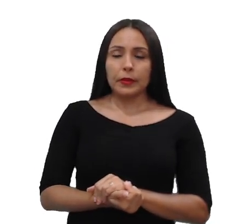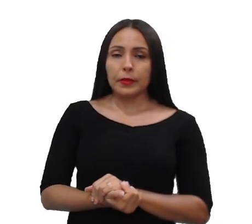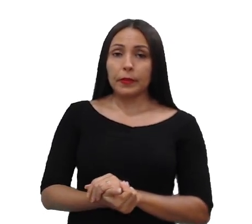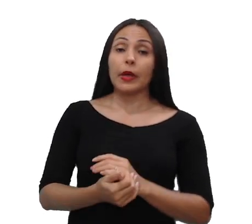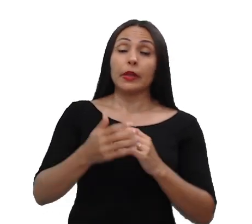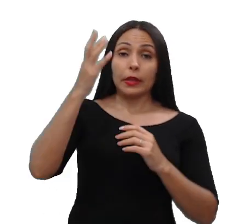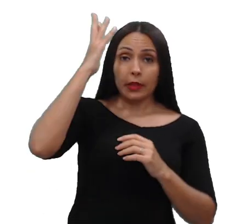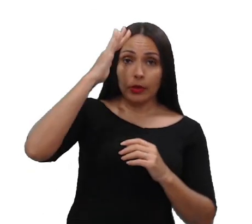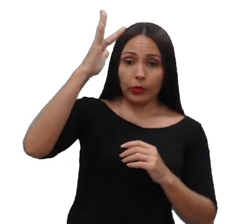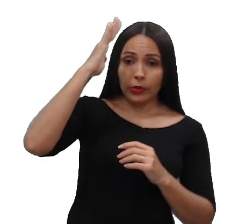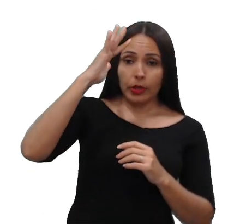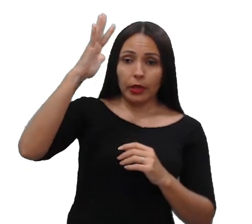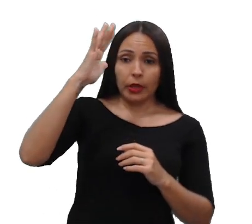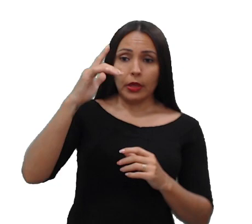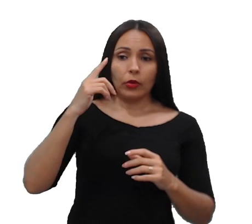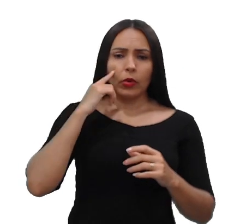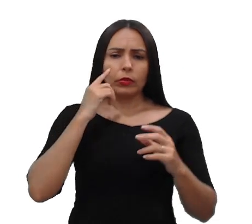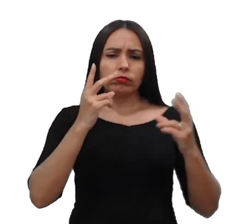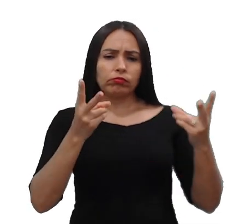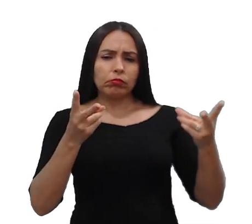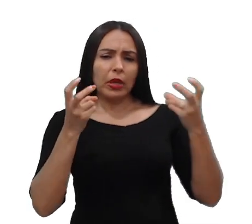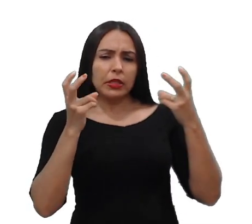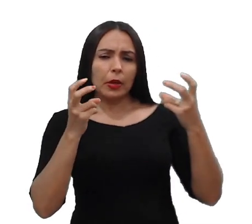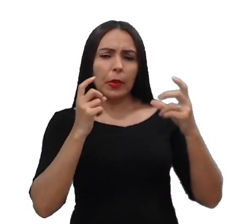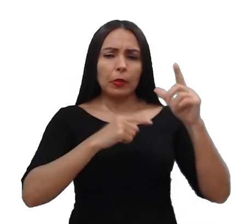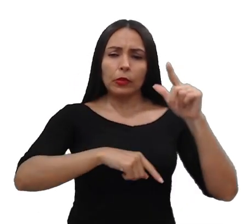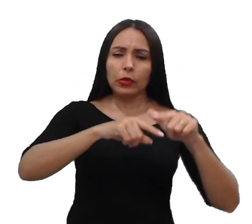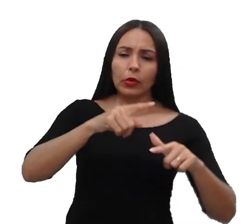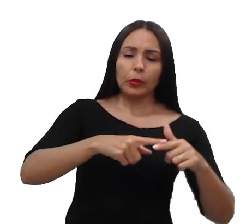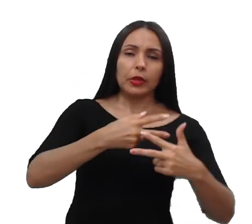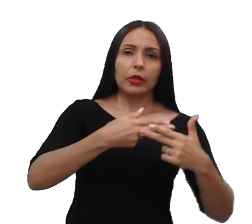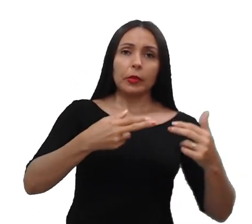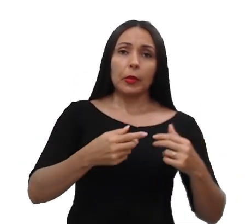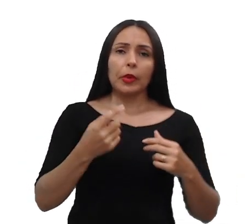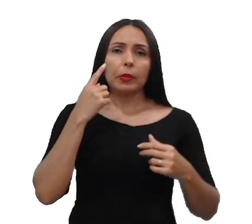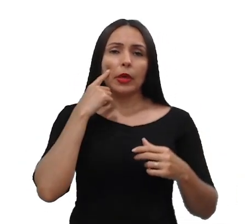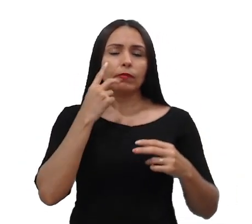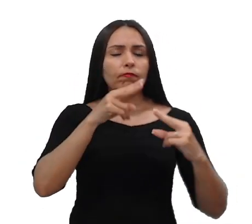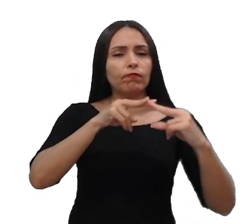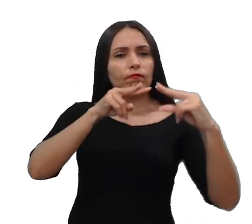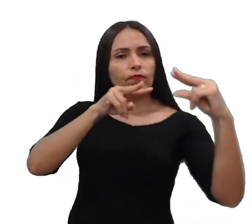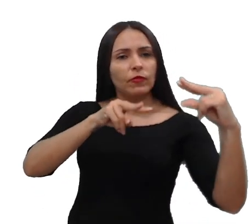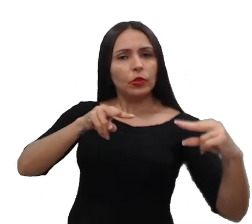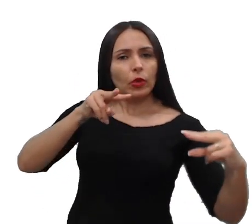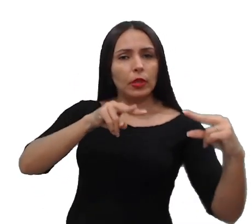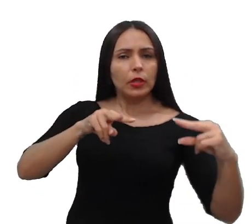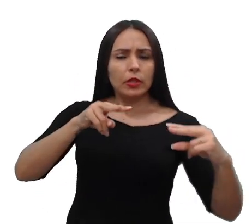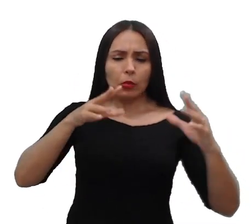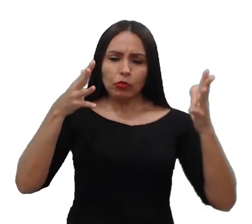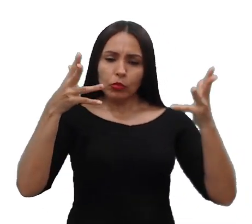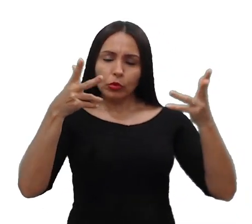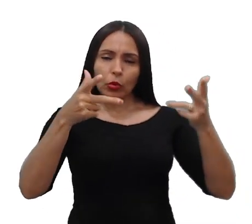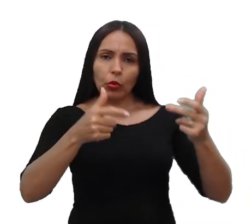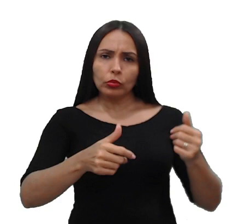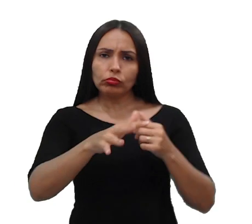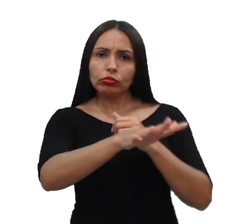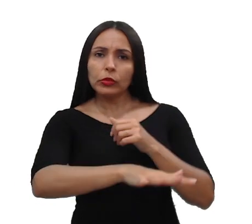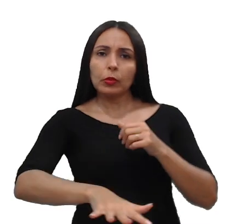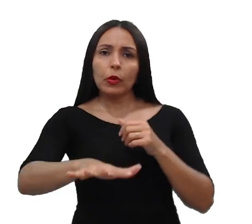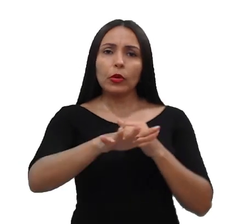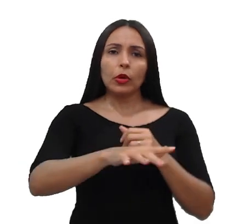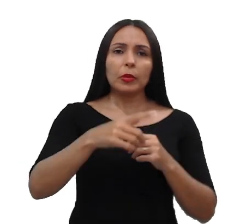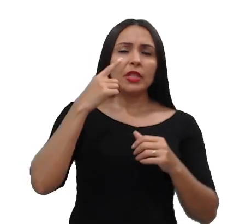Na teoria da Gestalt, quando observamos um objeto, primeiro visualizamos o todo e depois observamos